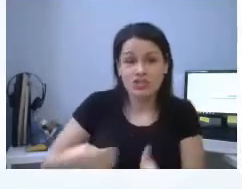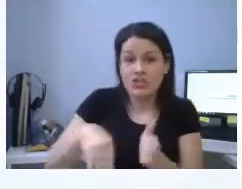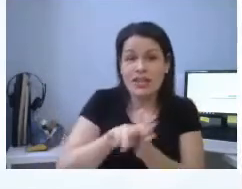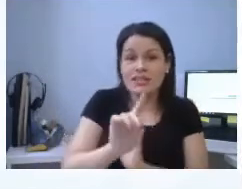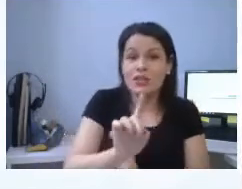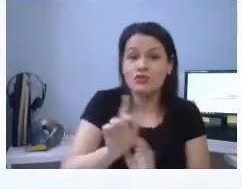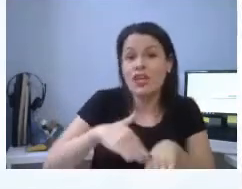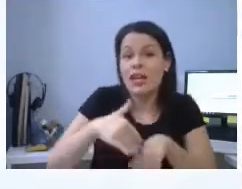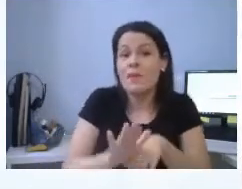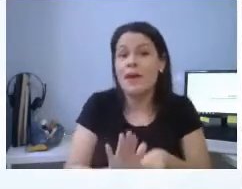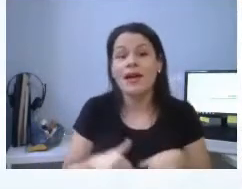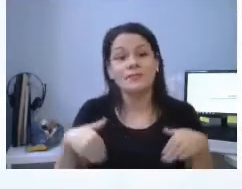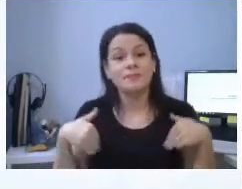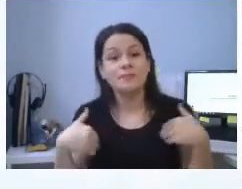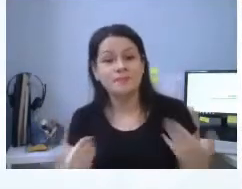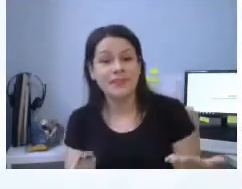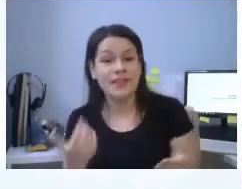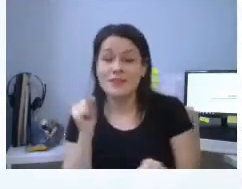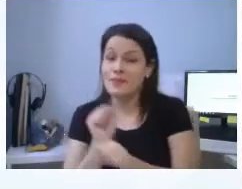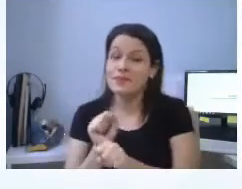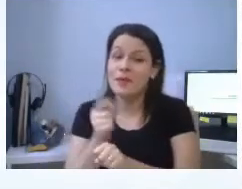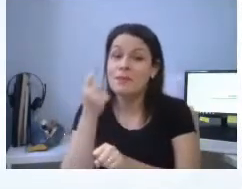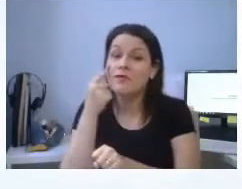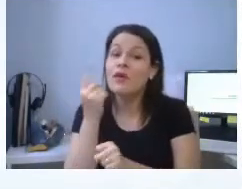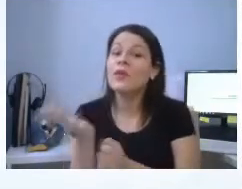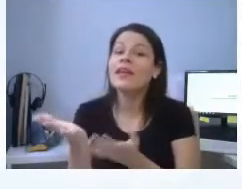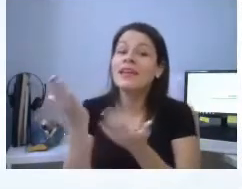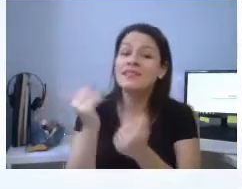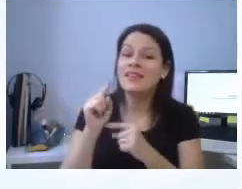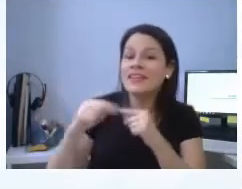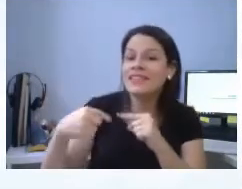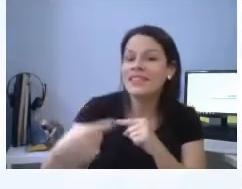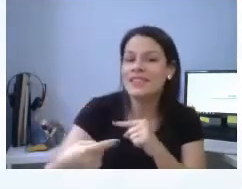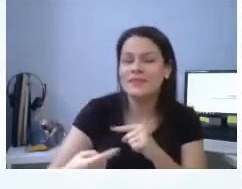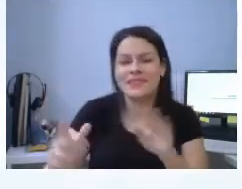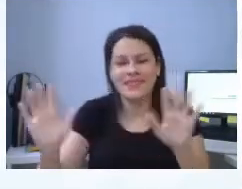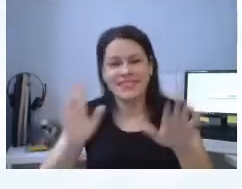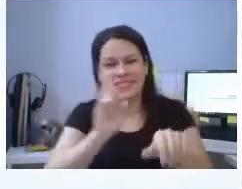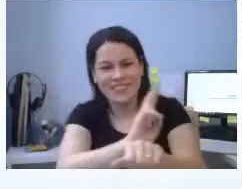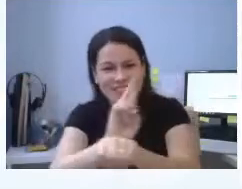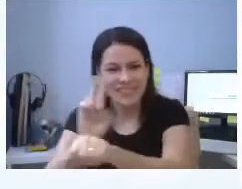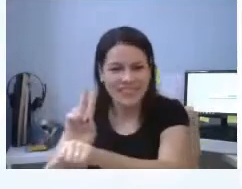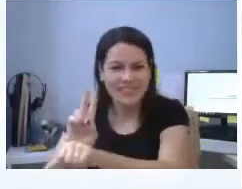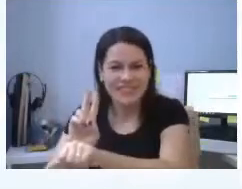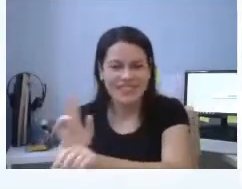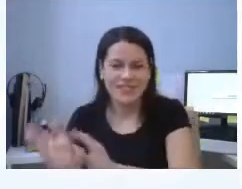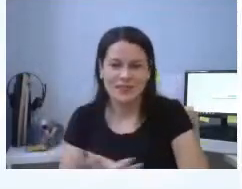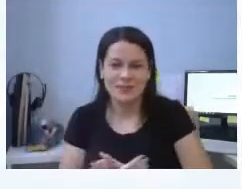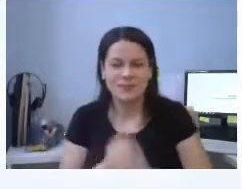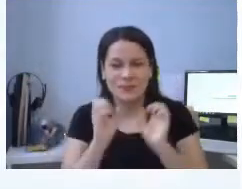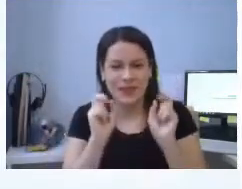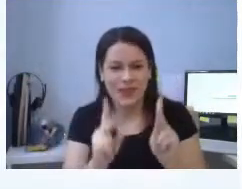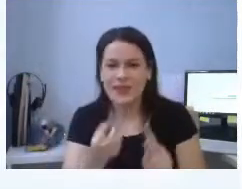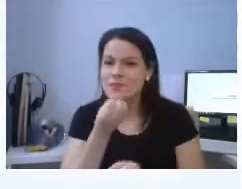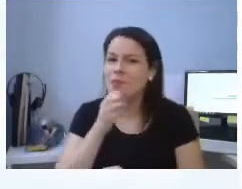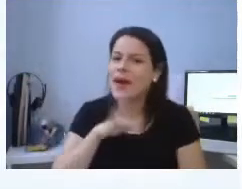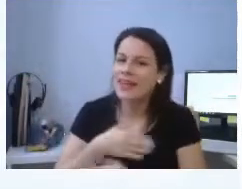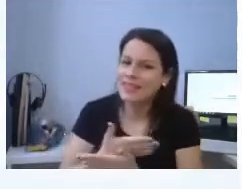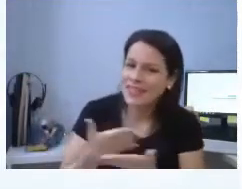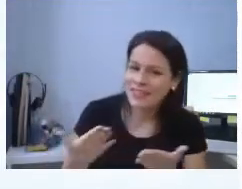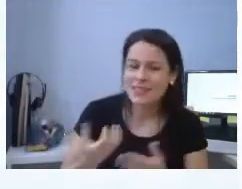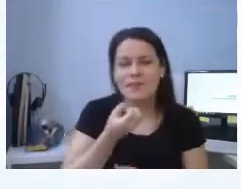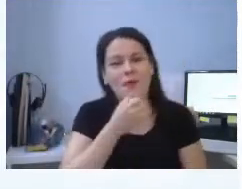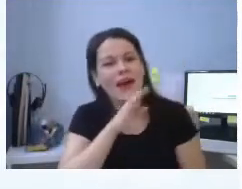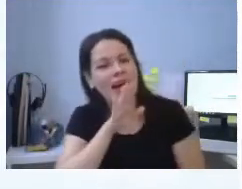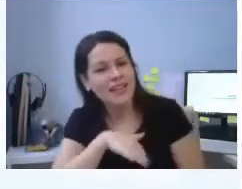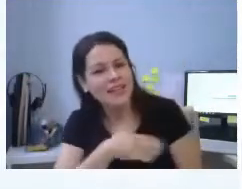mais, então vamos esperar para ver o que vem pela frente. Cuidem-se. Okay, boa tarde a todos. Ok, boa